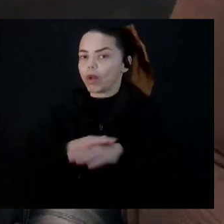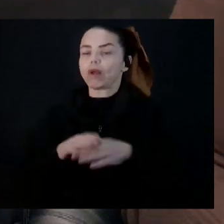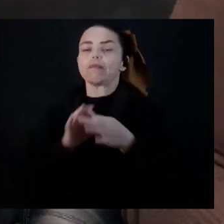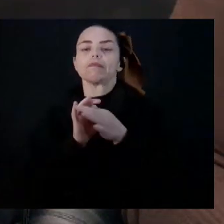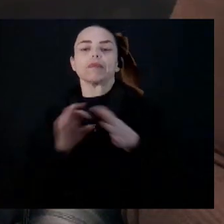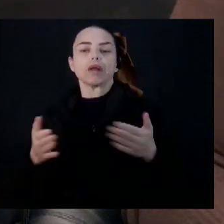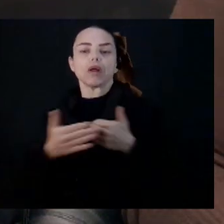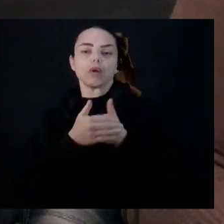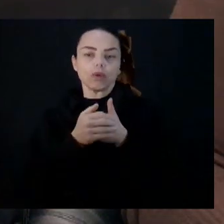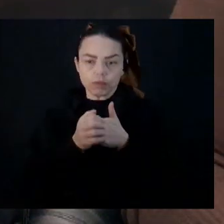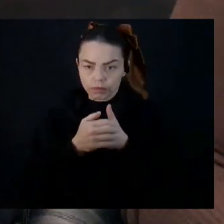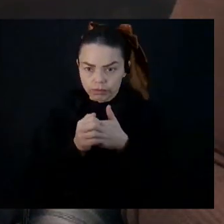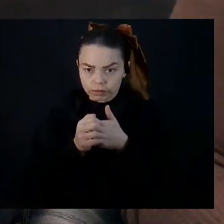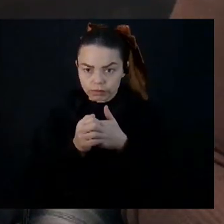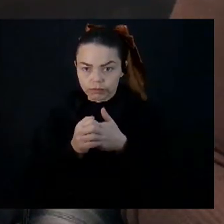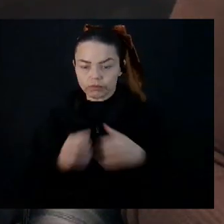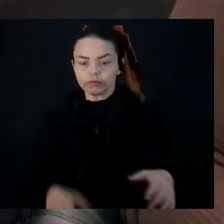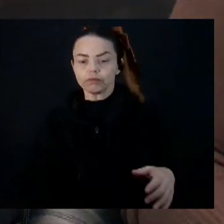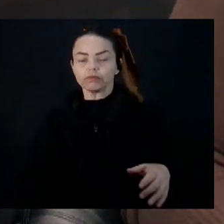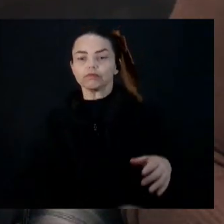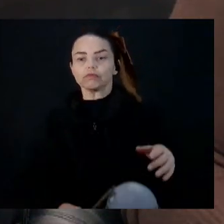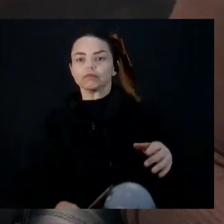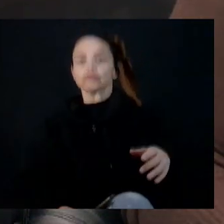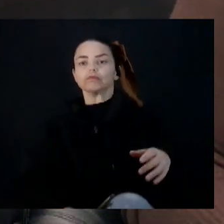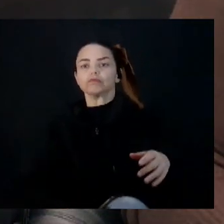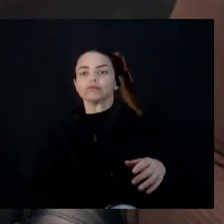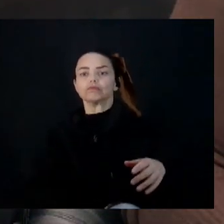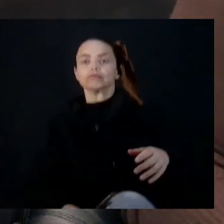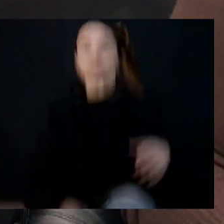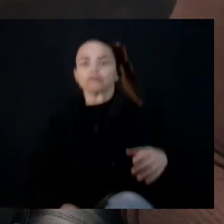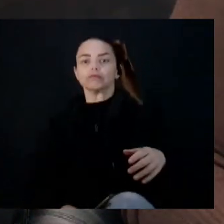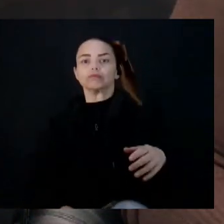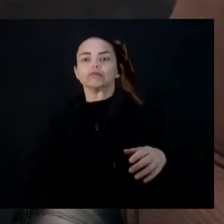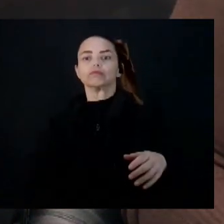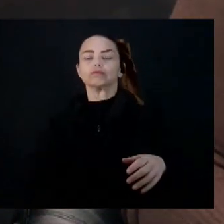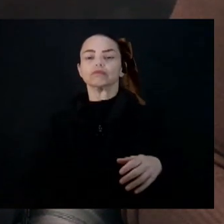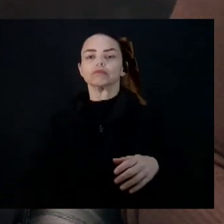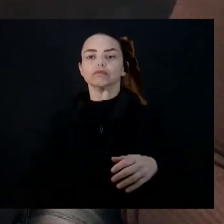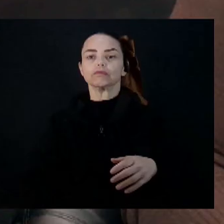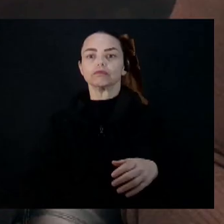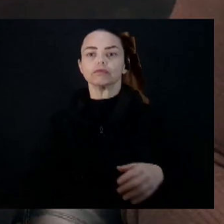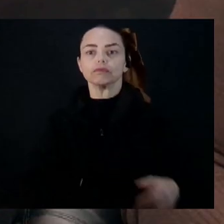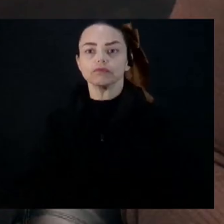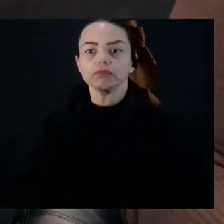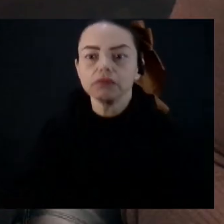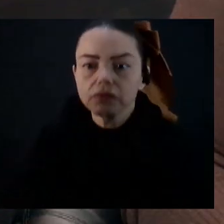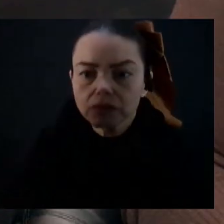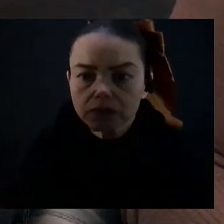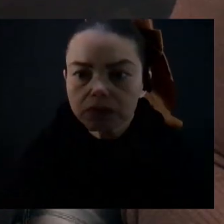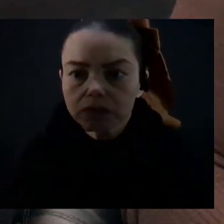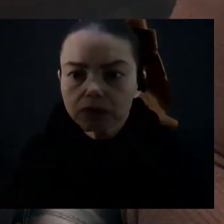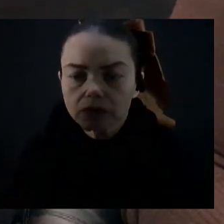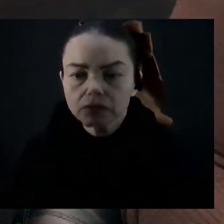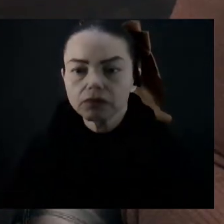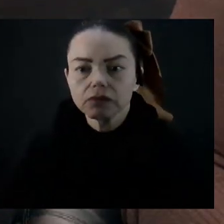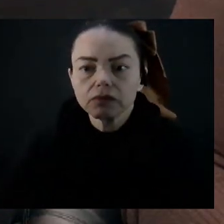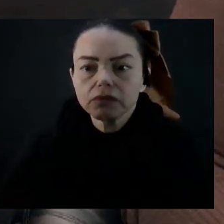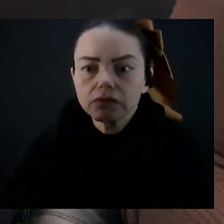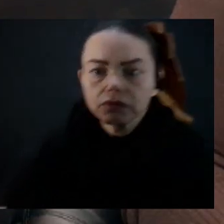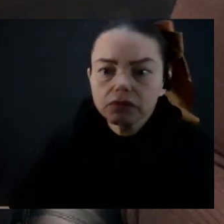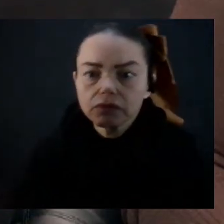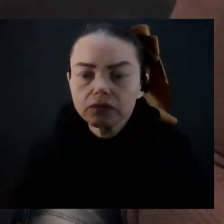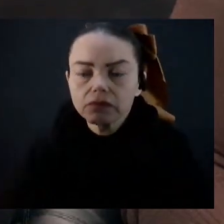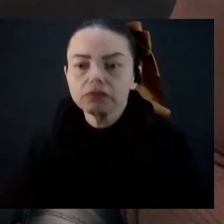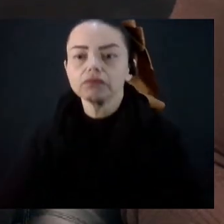que você ali, enquanto responsável, enquanto pai, enquanto mãe, vai intermediar, vai auxiliá-la da melhor maneira possível